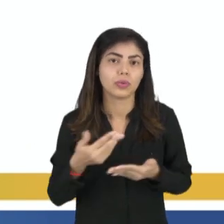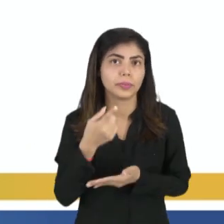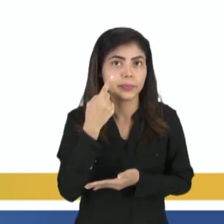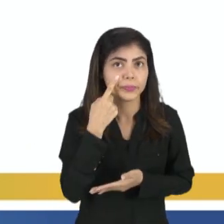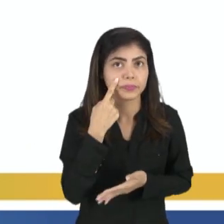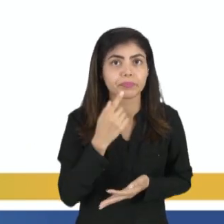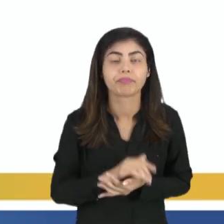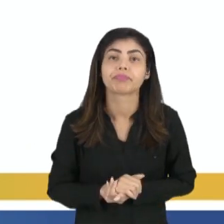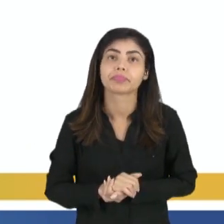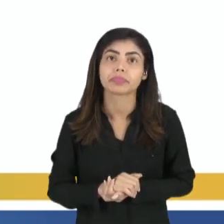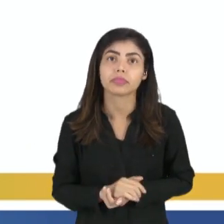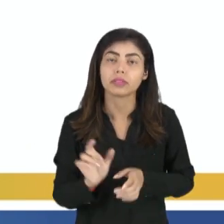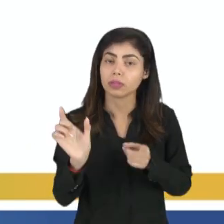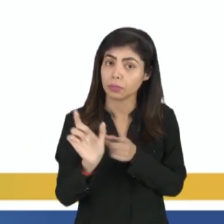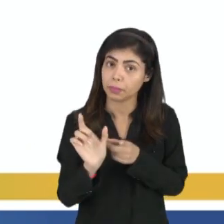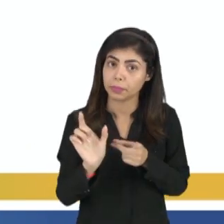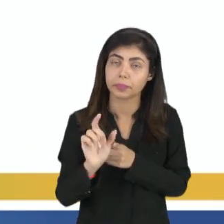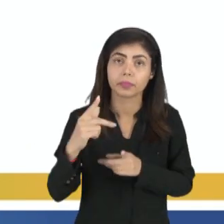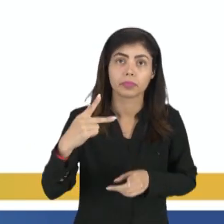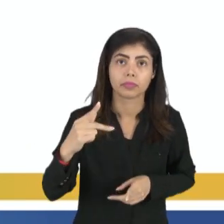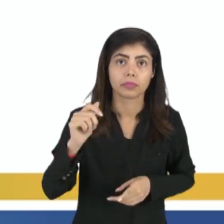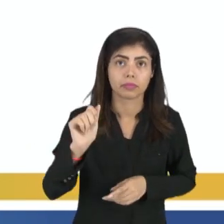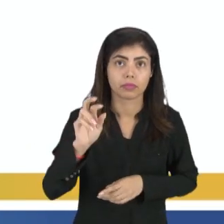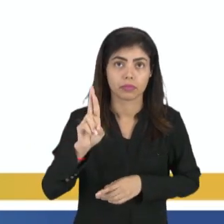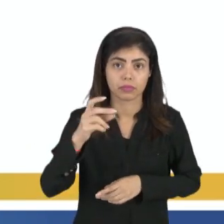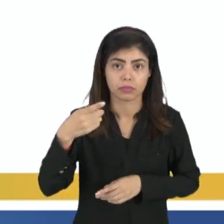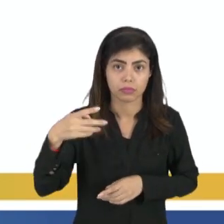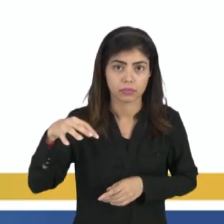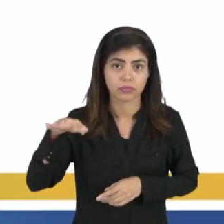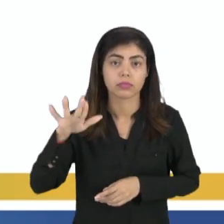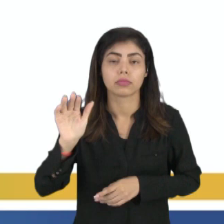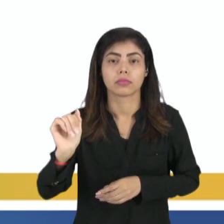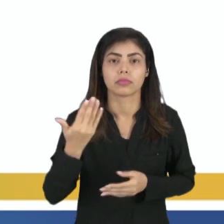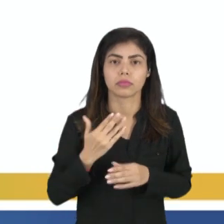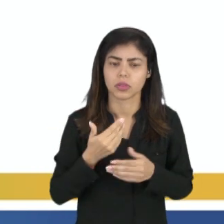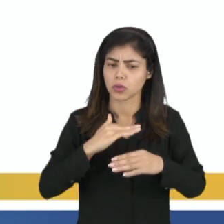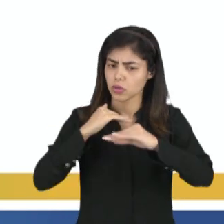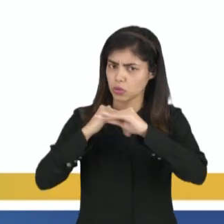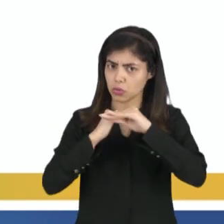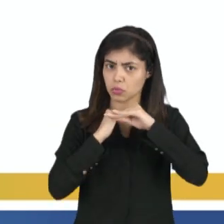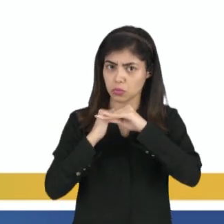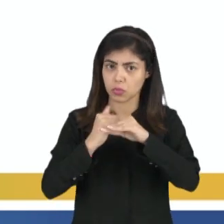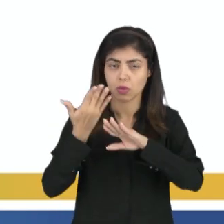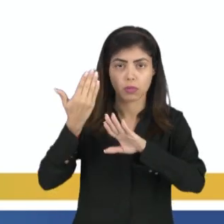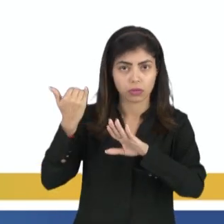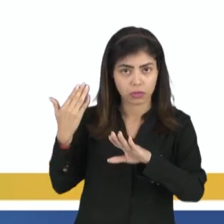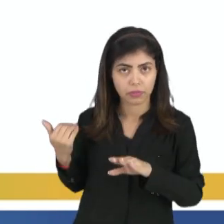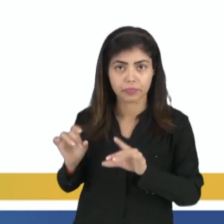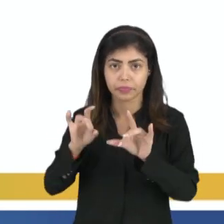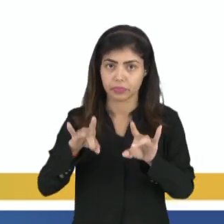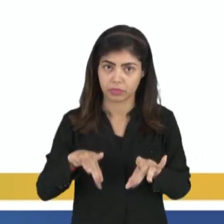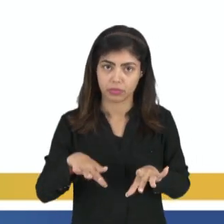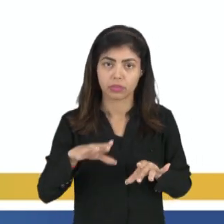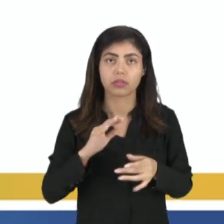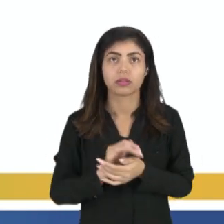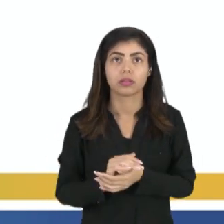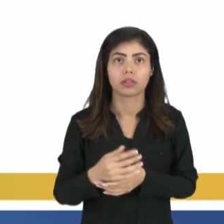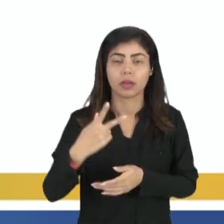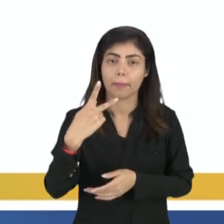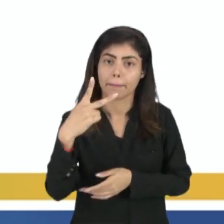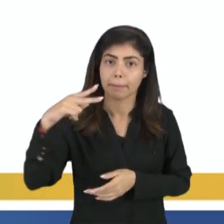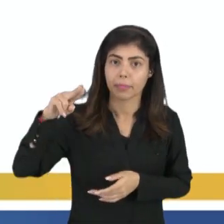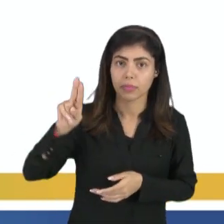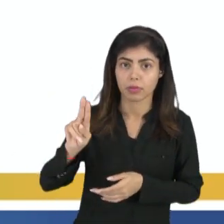Observe ela é uma palavra paroxítona igual à anterior porque ela tem a penúltima sílaba